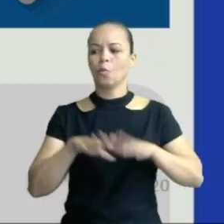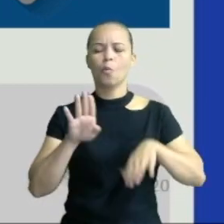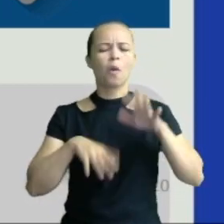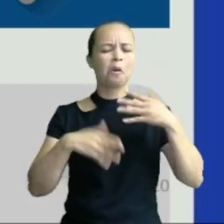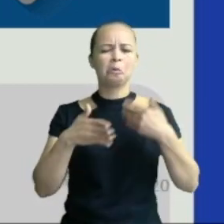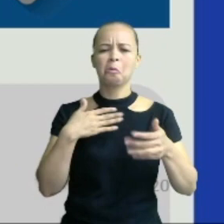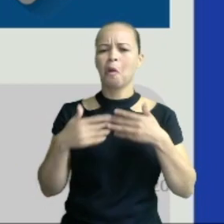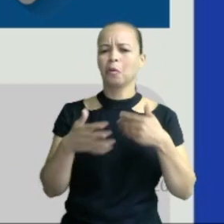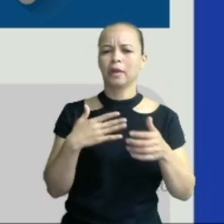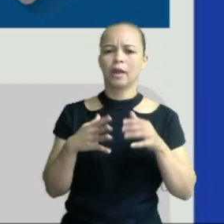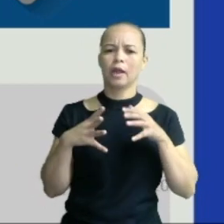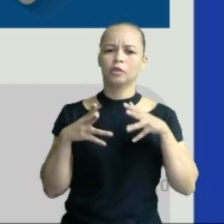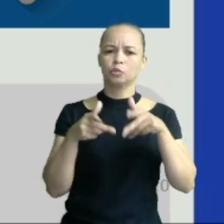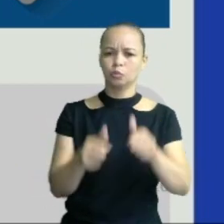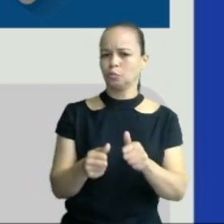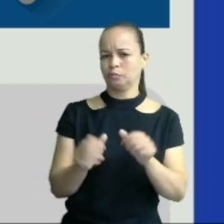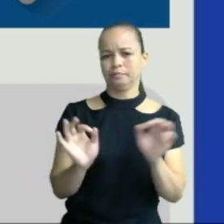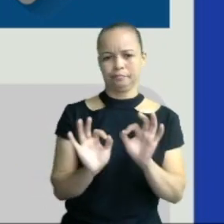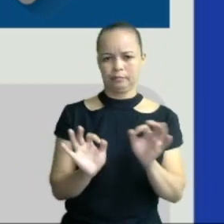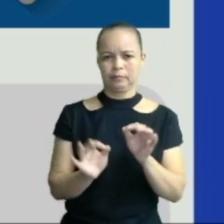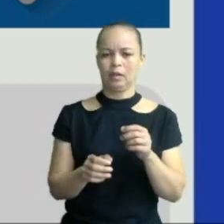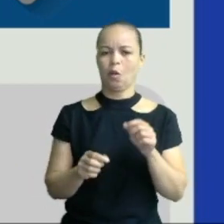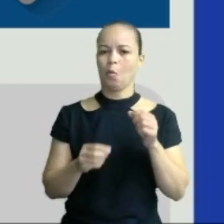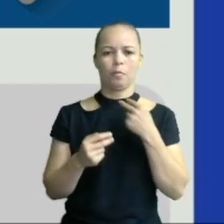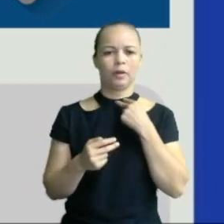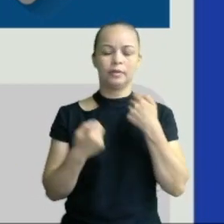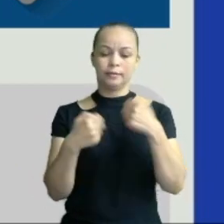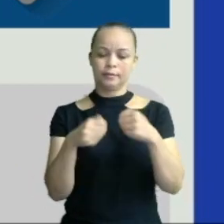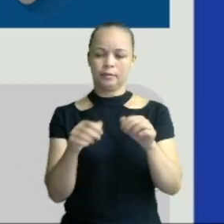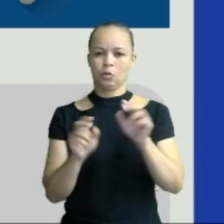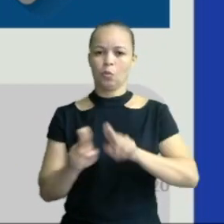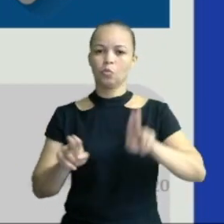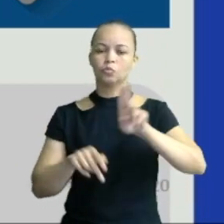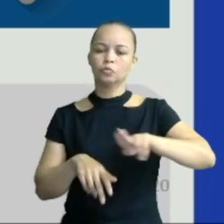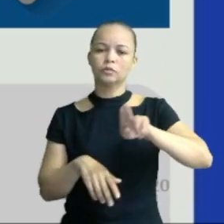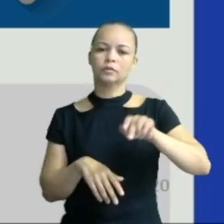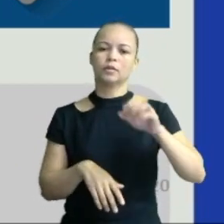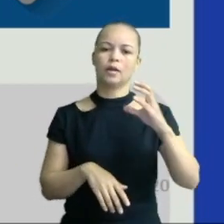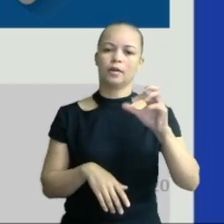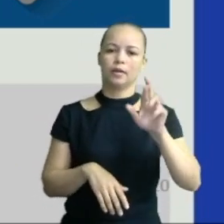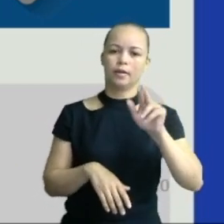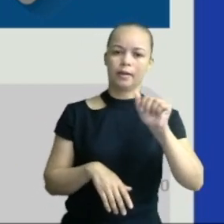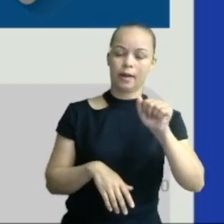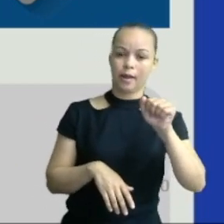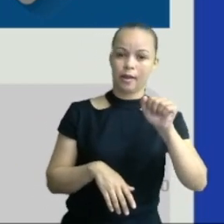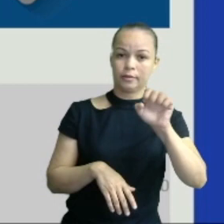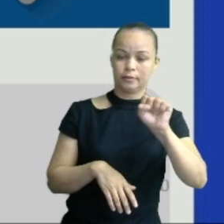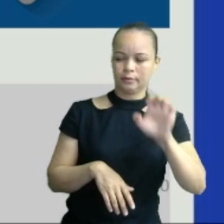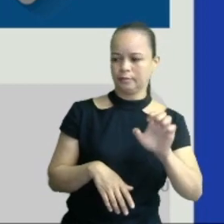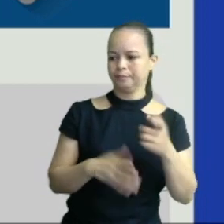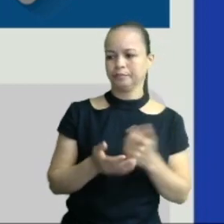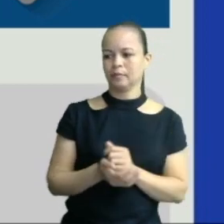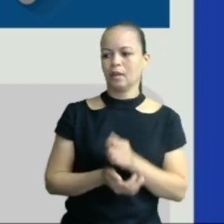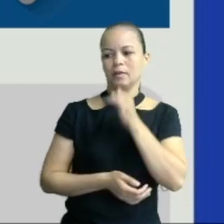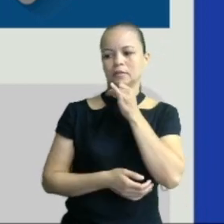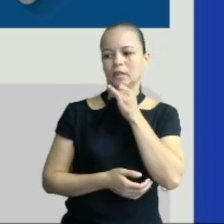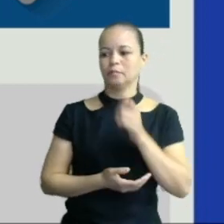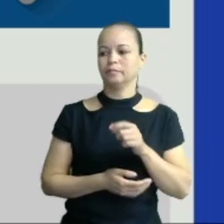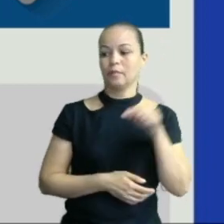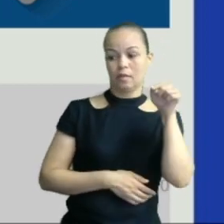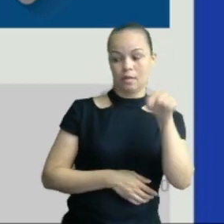utilizamos a crase. Exemplo: ela devia dar satisfações a toda a gente, a